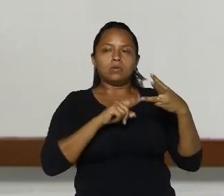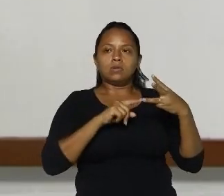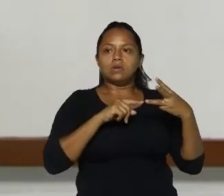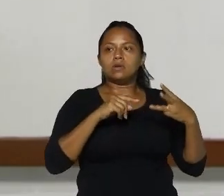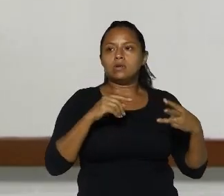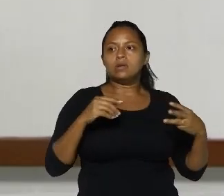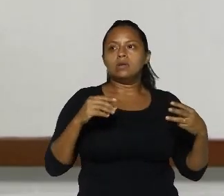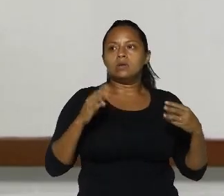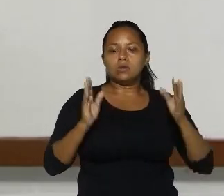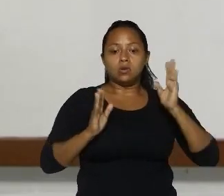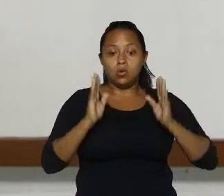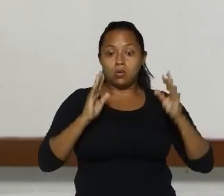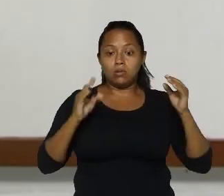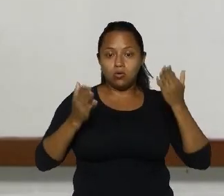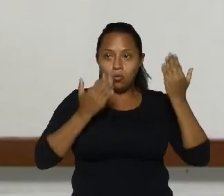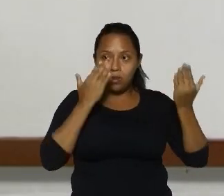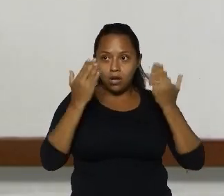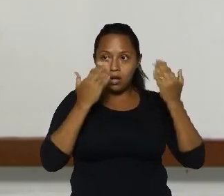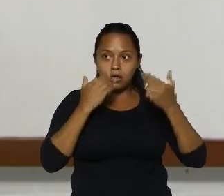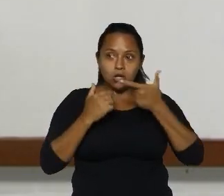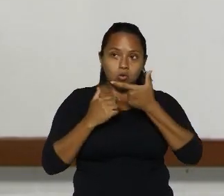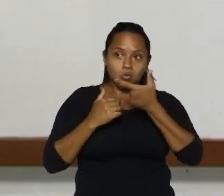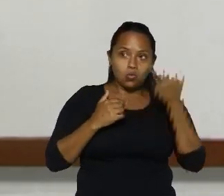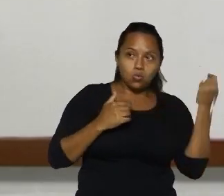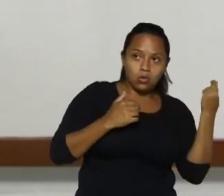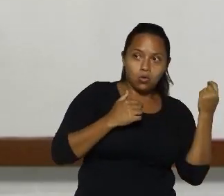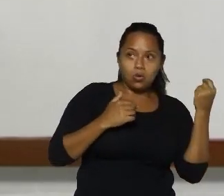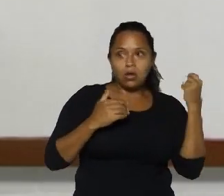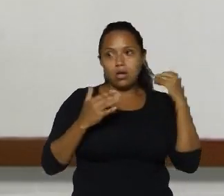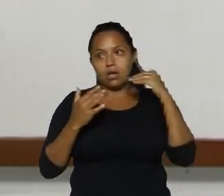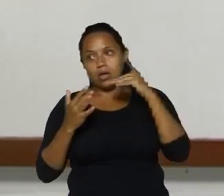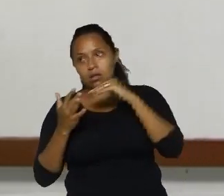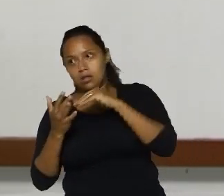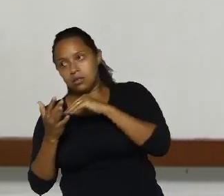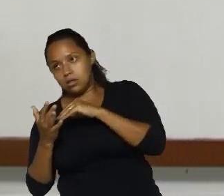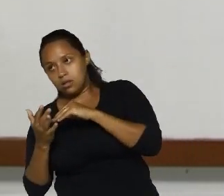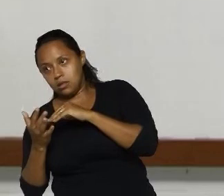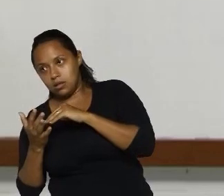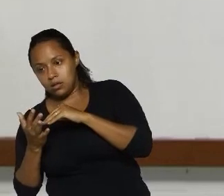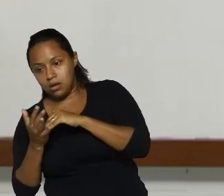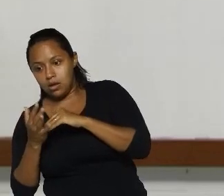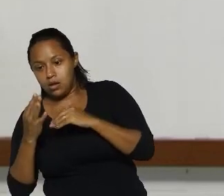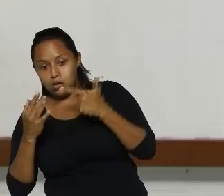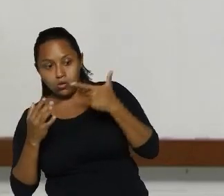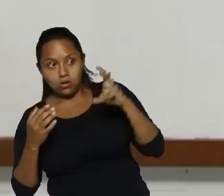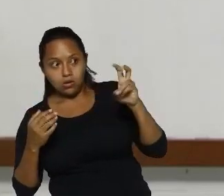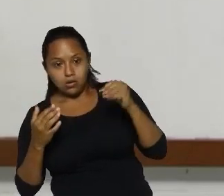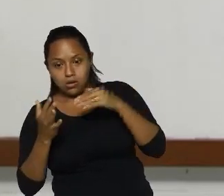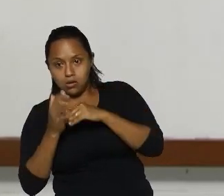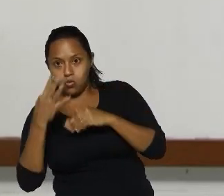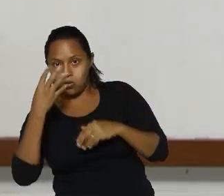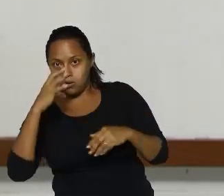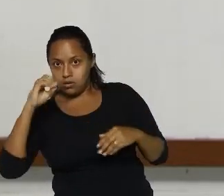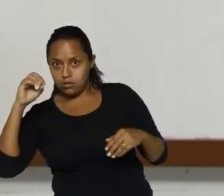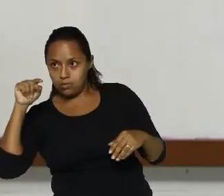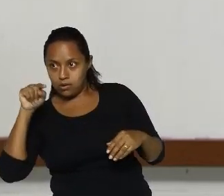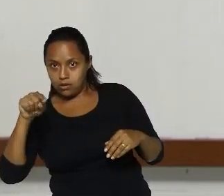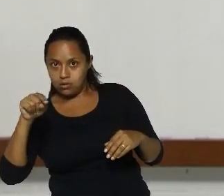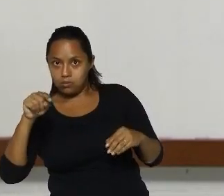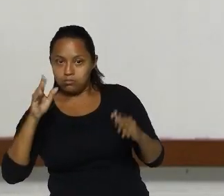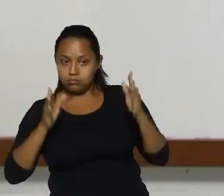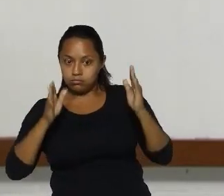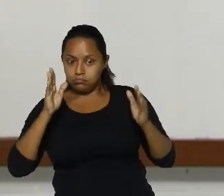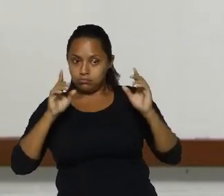A quantidade ideal é entre 250.000 a 400.000, segundo o valor de referência